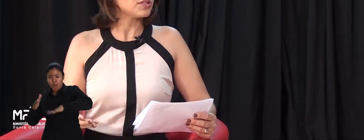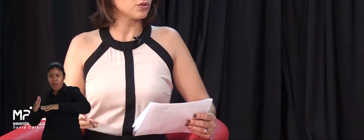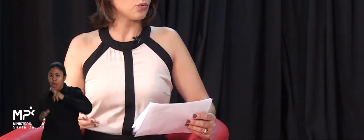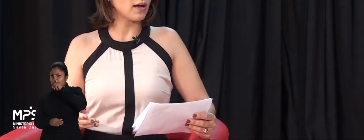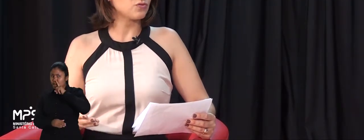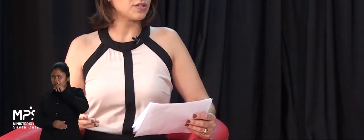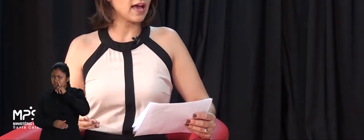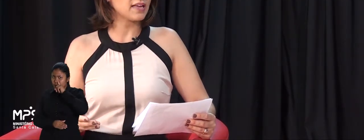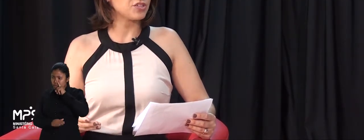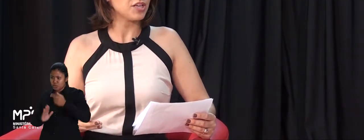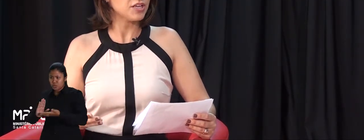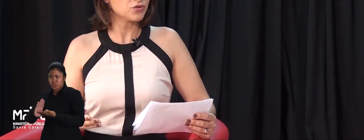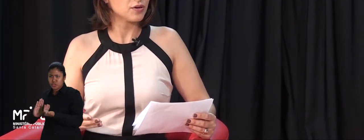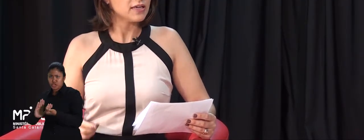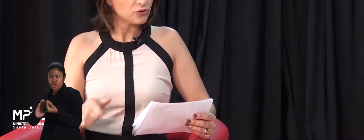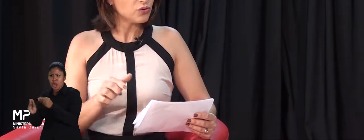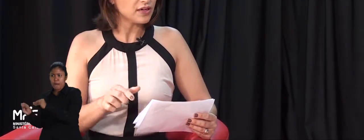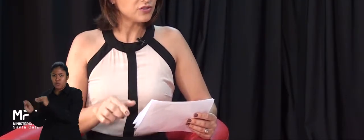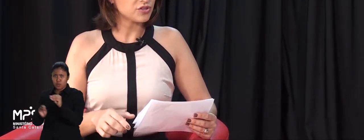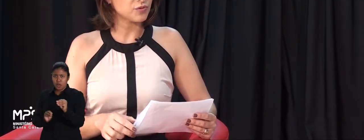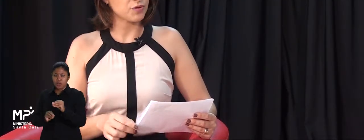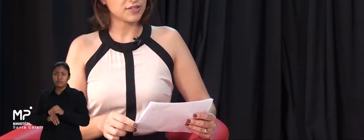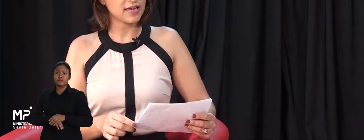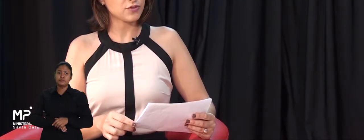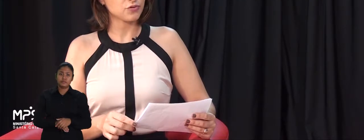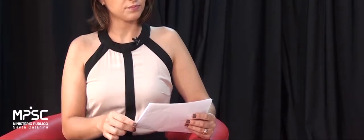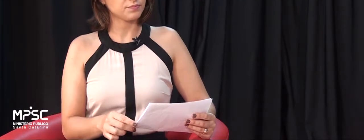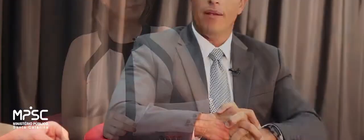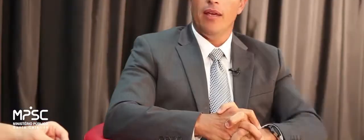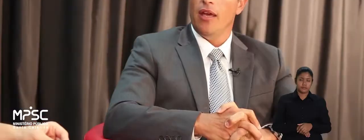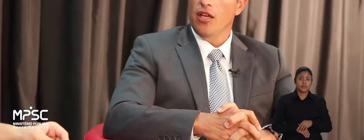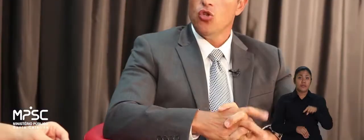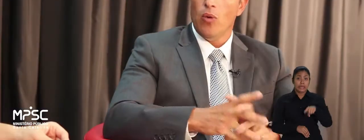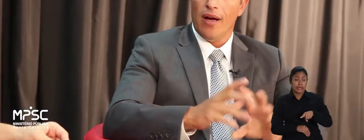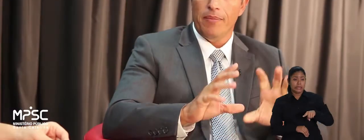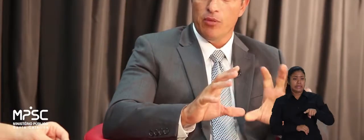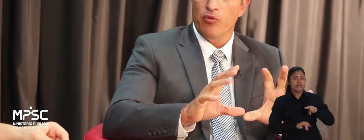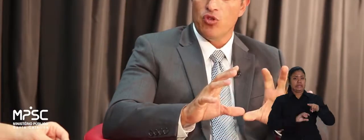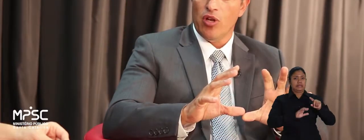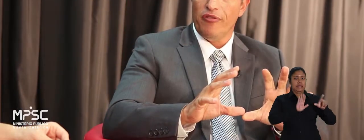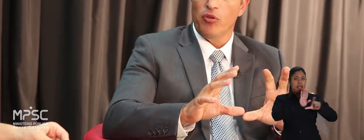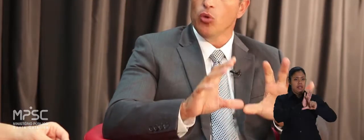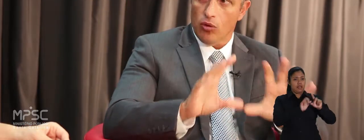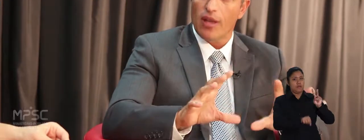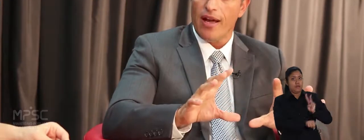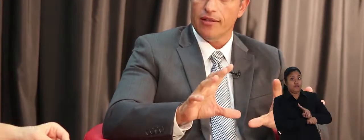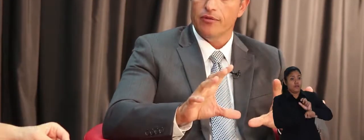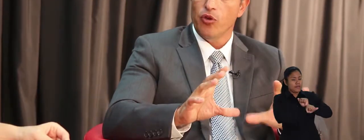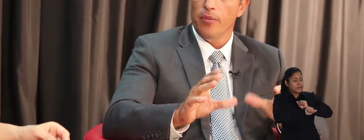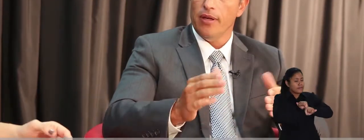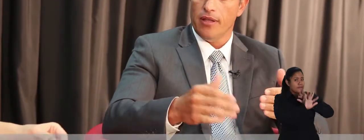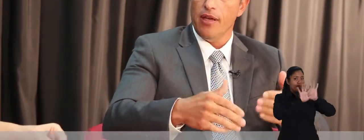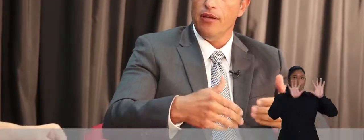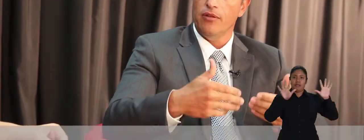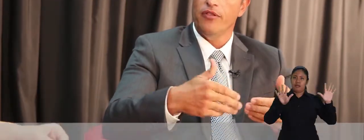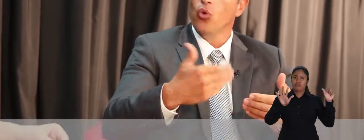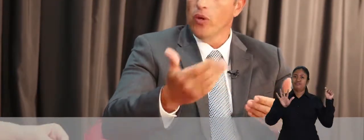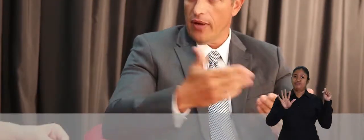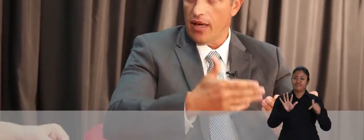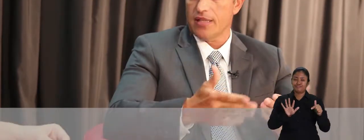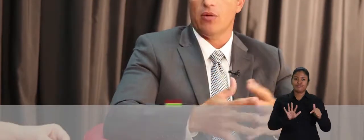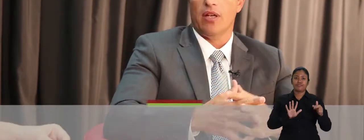moradores situados em áreas de risco durante este processo com isso a medida provisória foi muito clara até